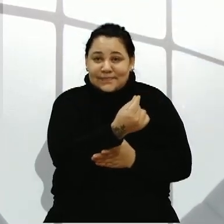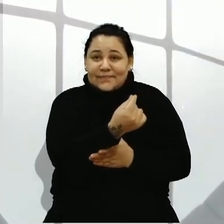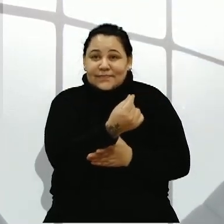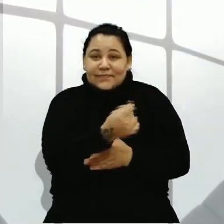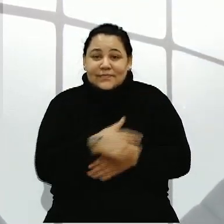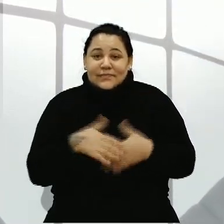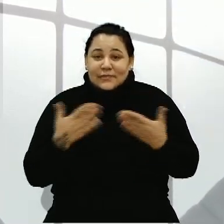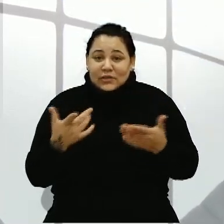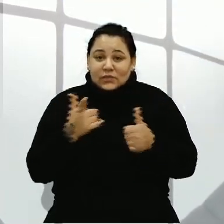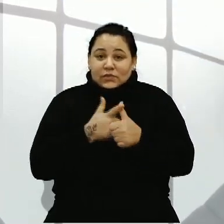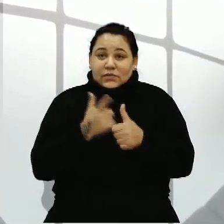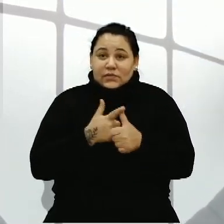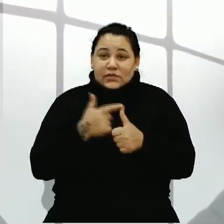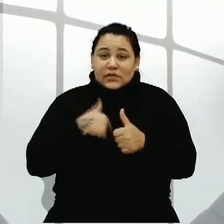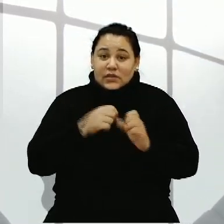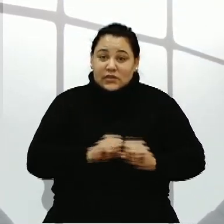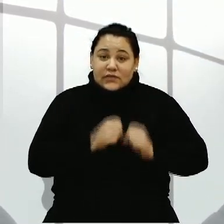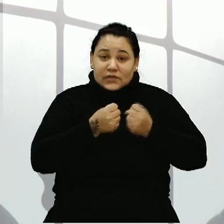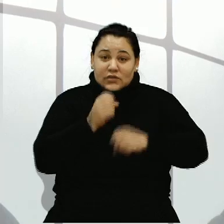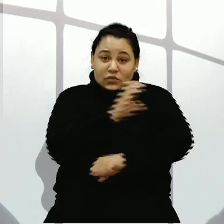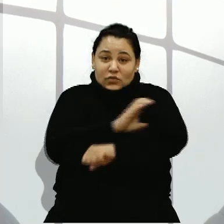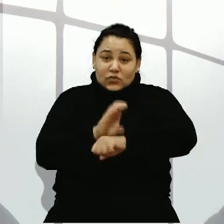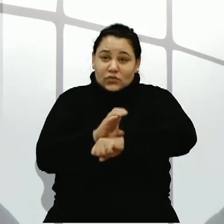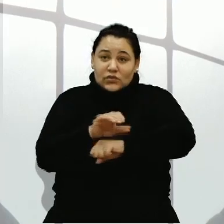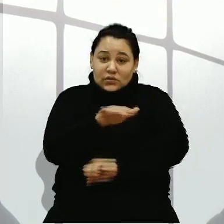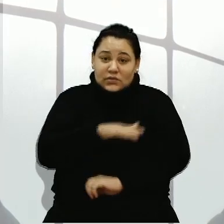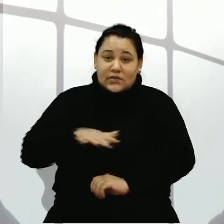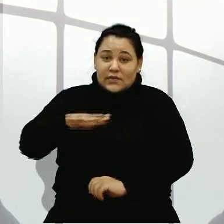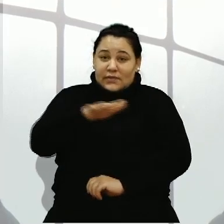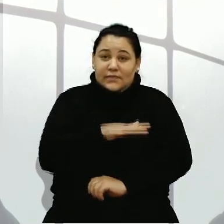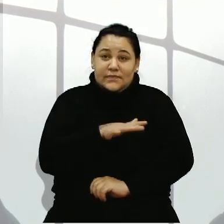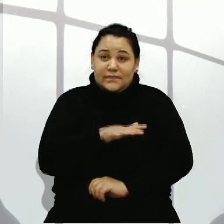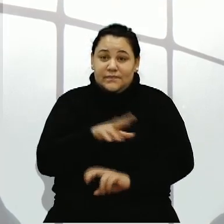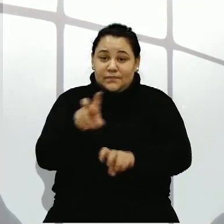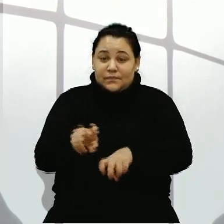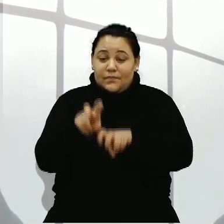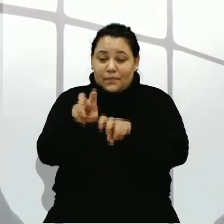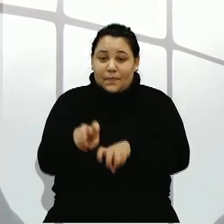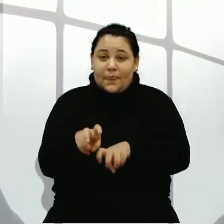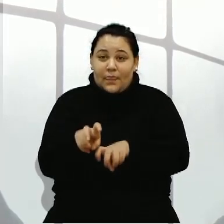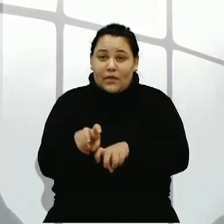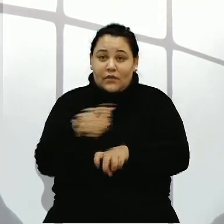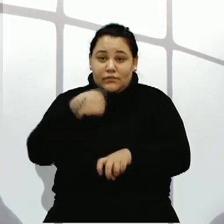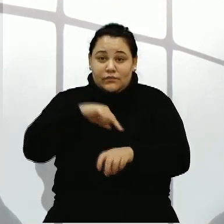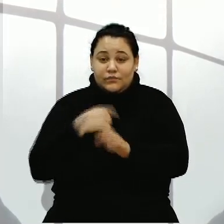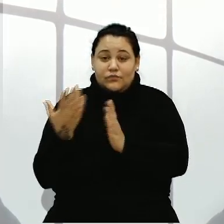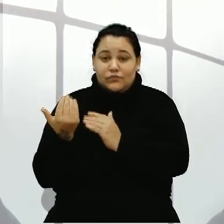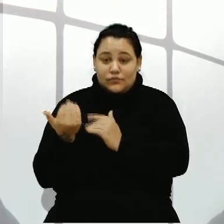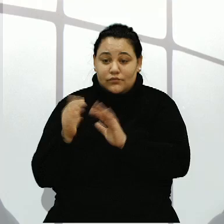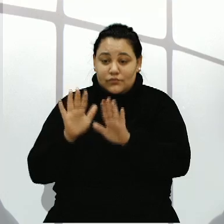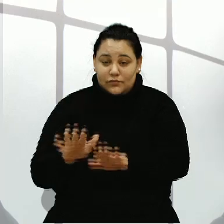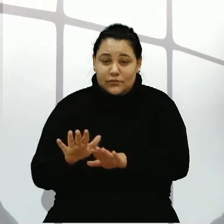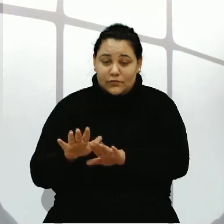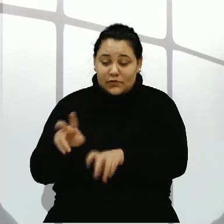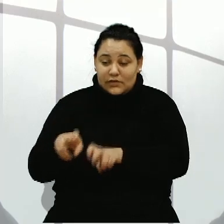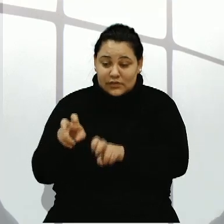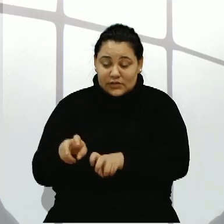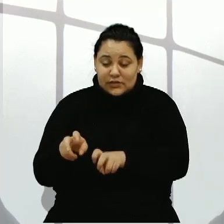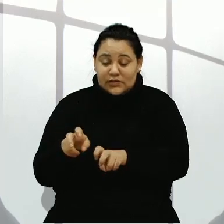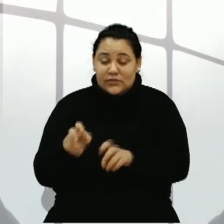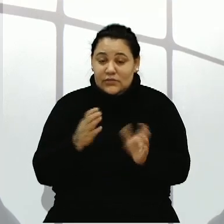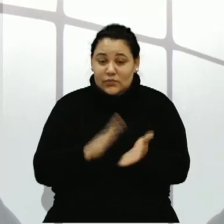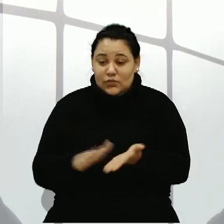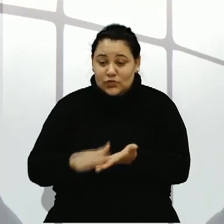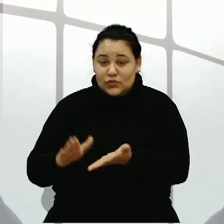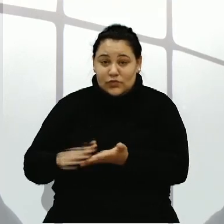Então, primeiro, que eu defendo que o curso, que é na área da questão rural, que os nossos jovens possam permanecer no campo, produzir alimentos de